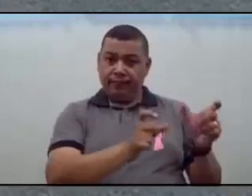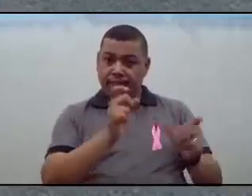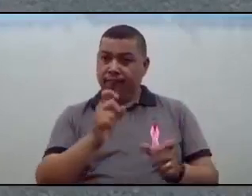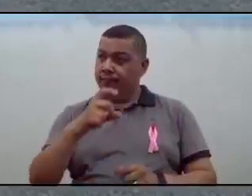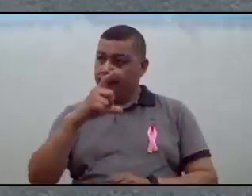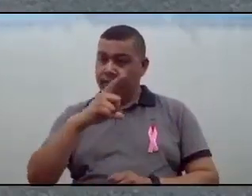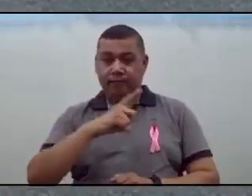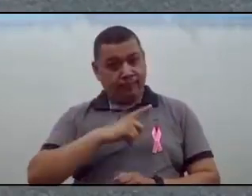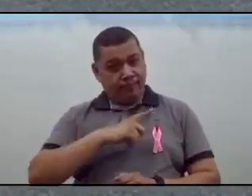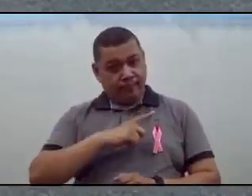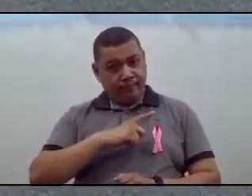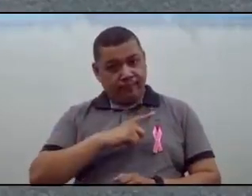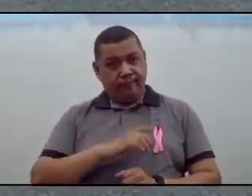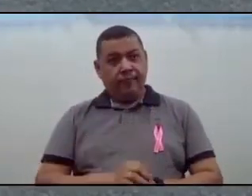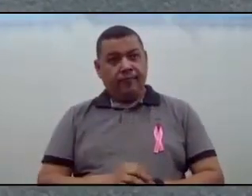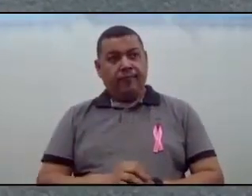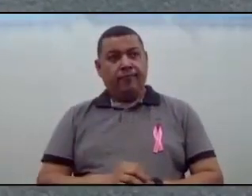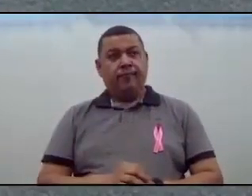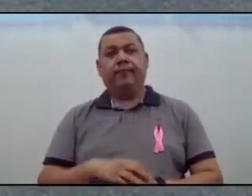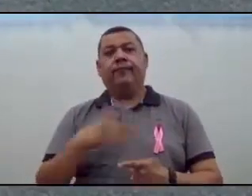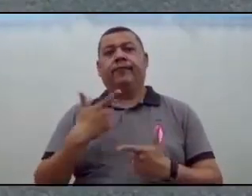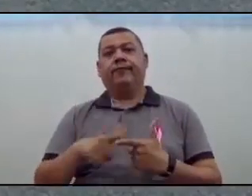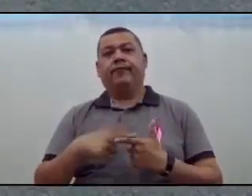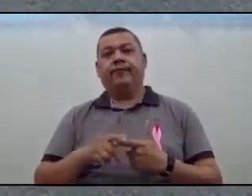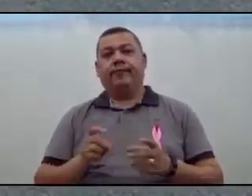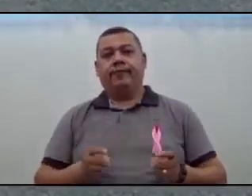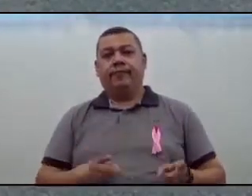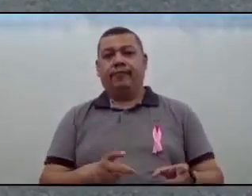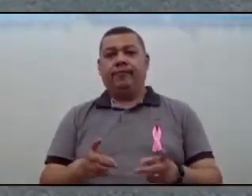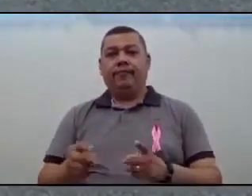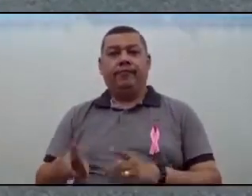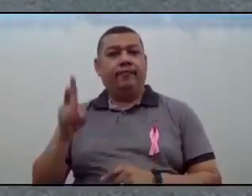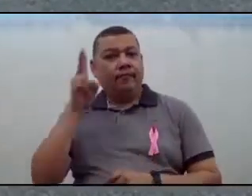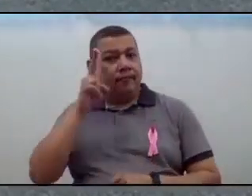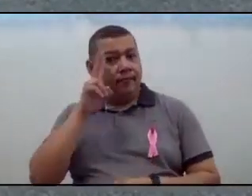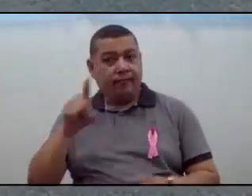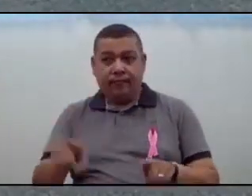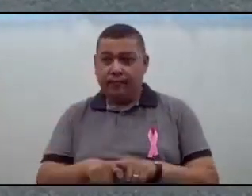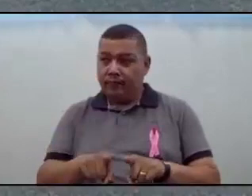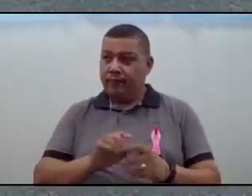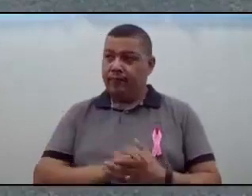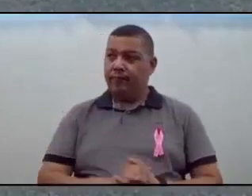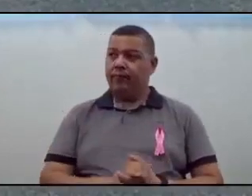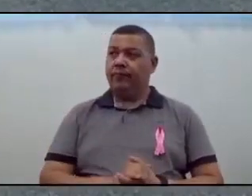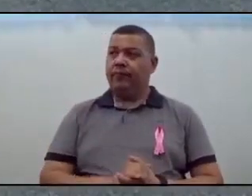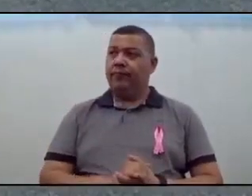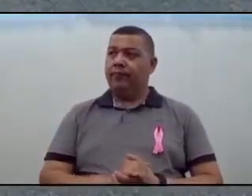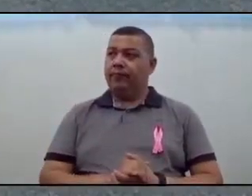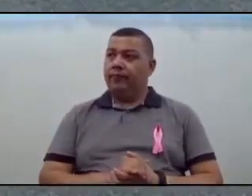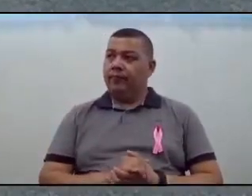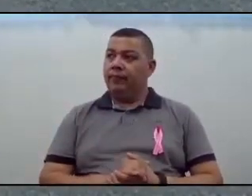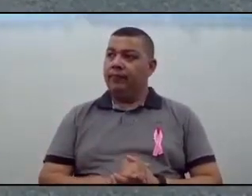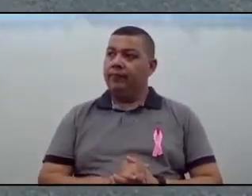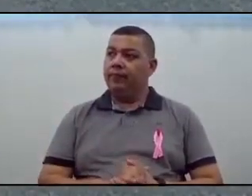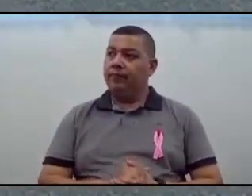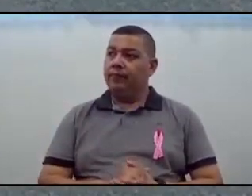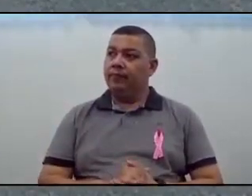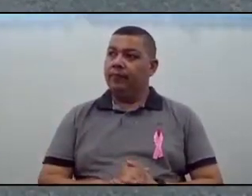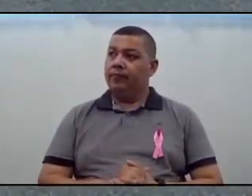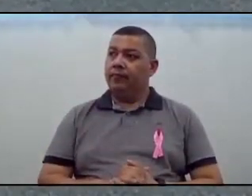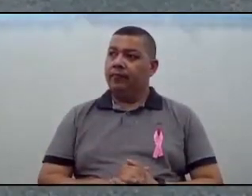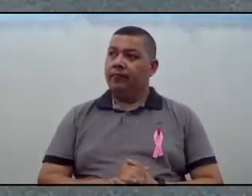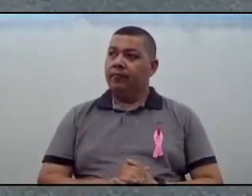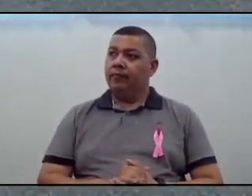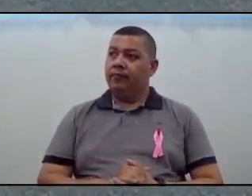pessoas que necessitam desse serviço, né? E lembrar aí do idealizador do Hospital São